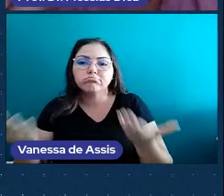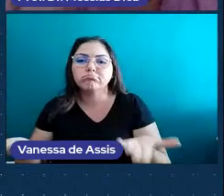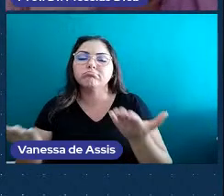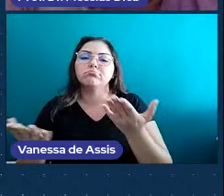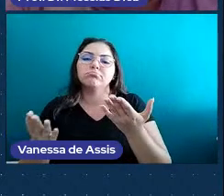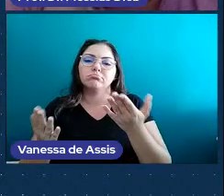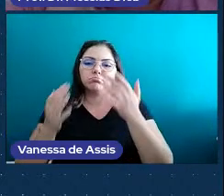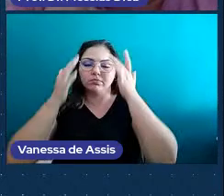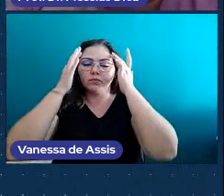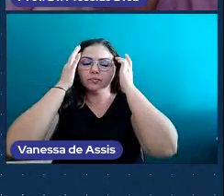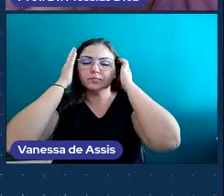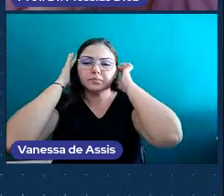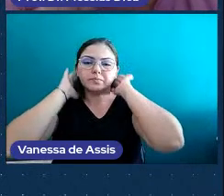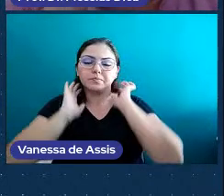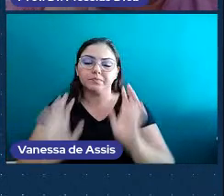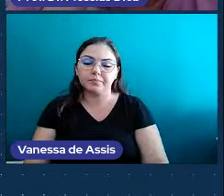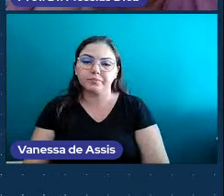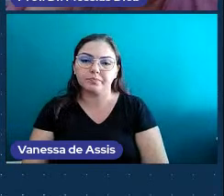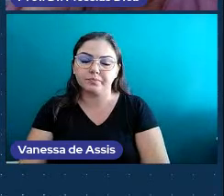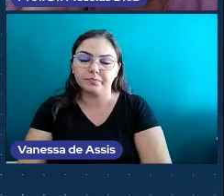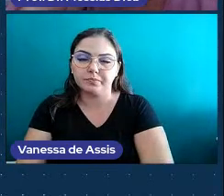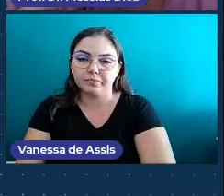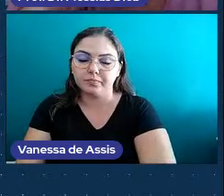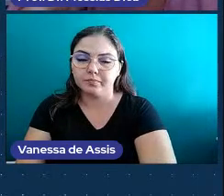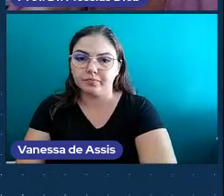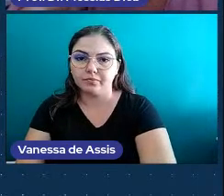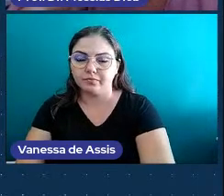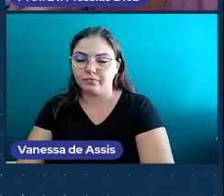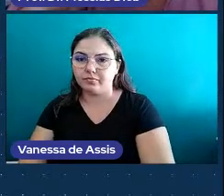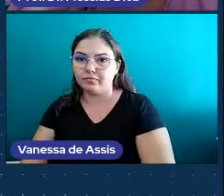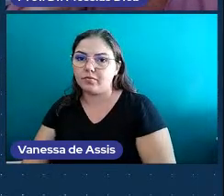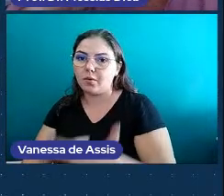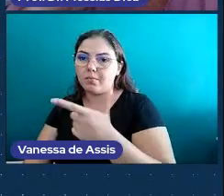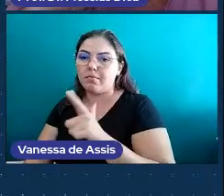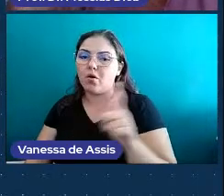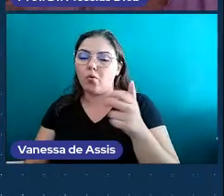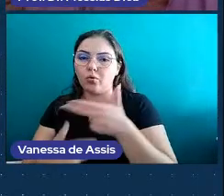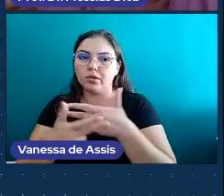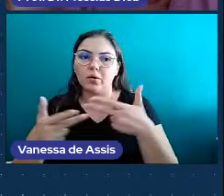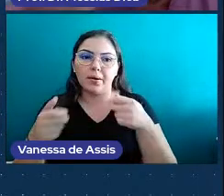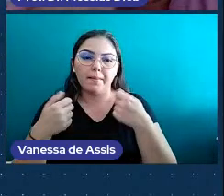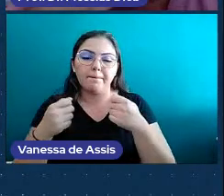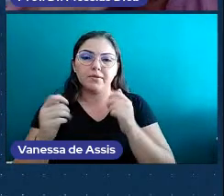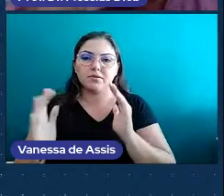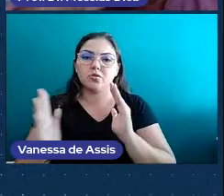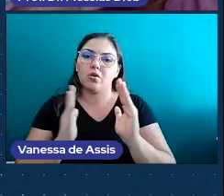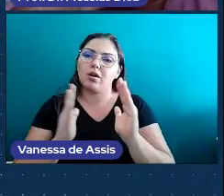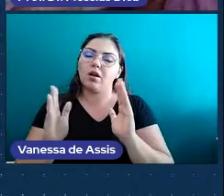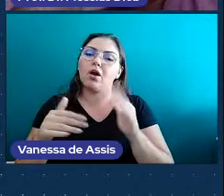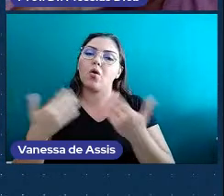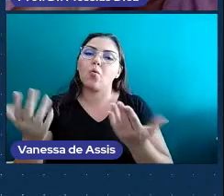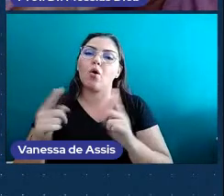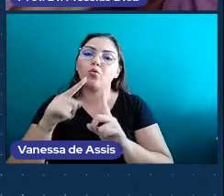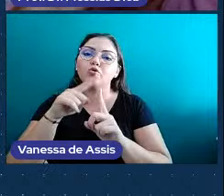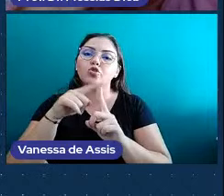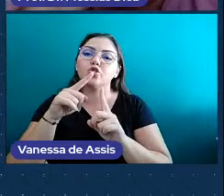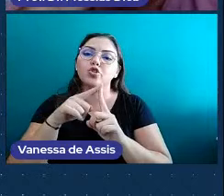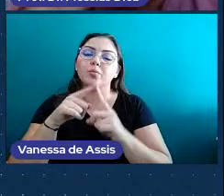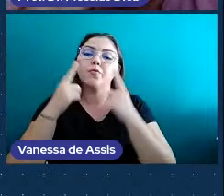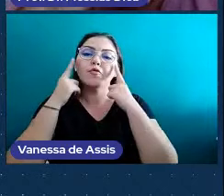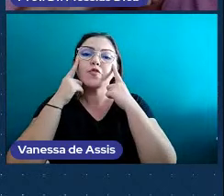Outra coisa que eu preciso também demarcar é que tipo de violência na escola eu quero